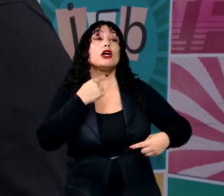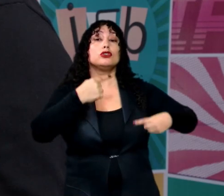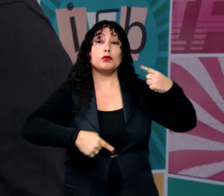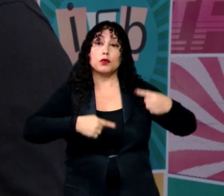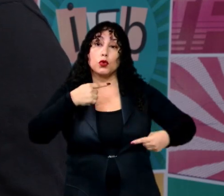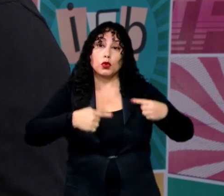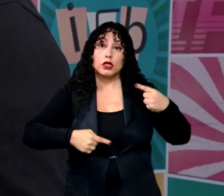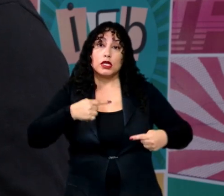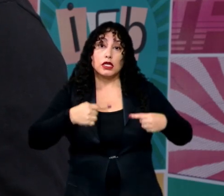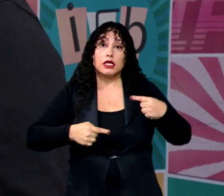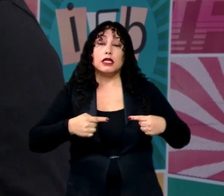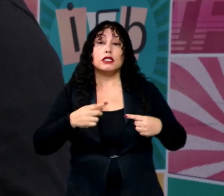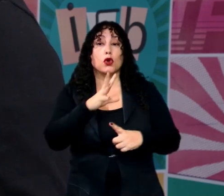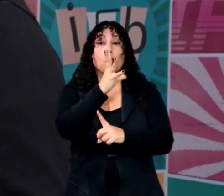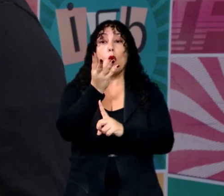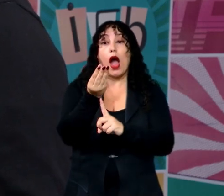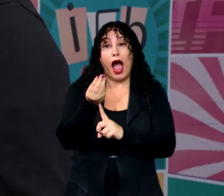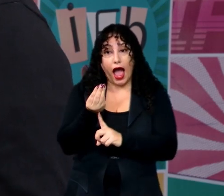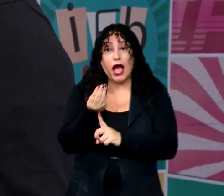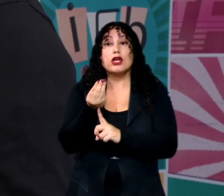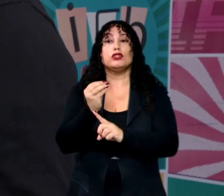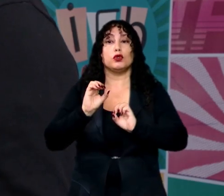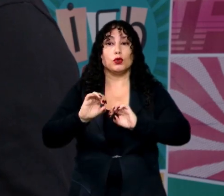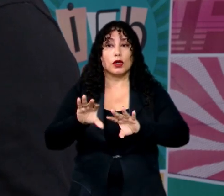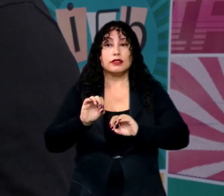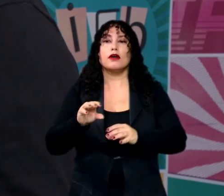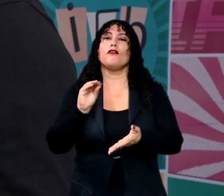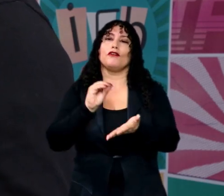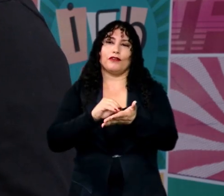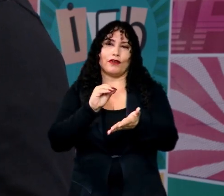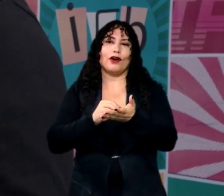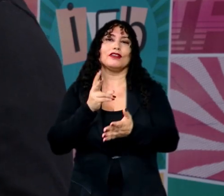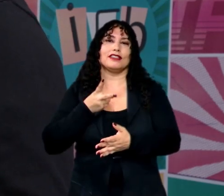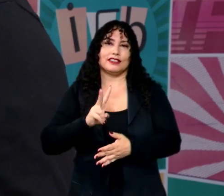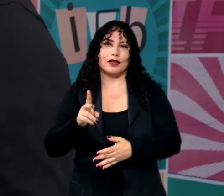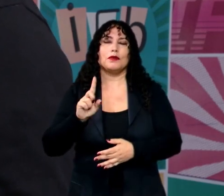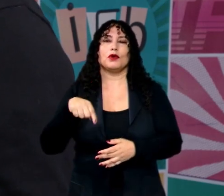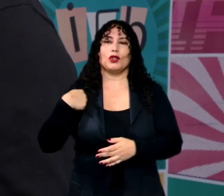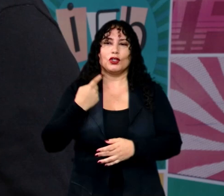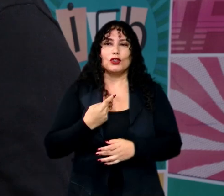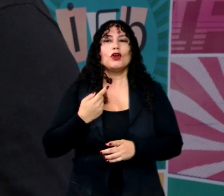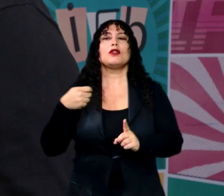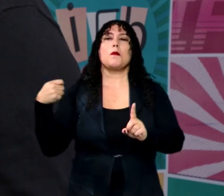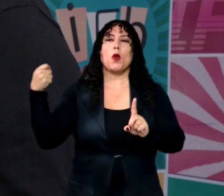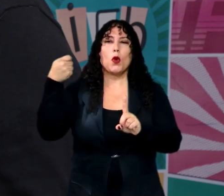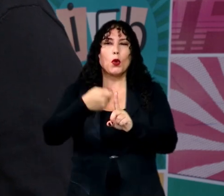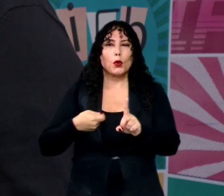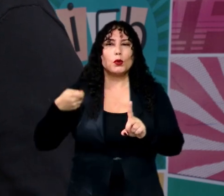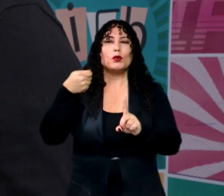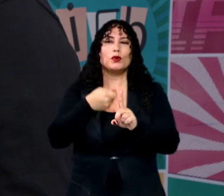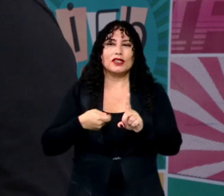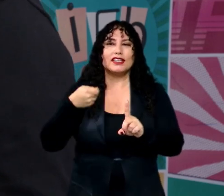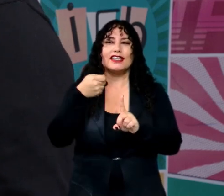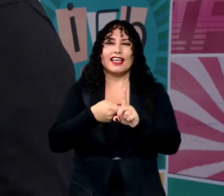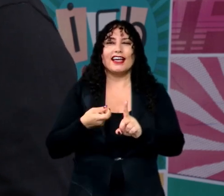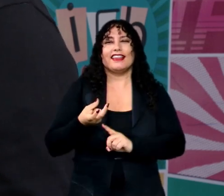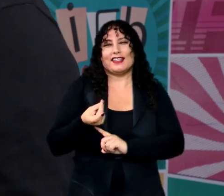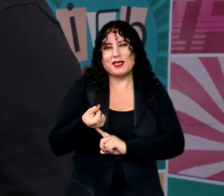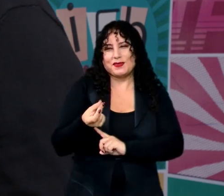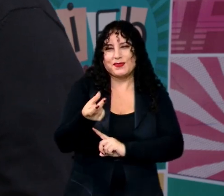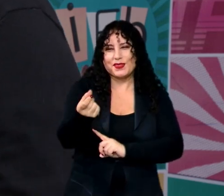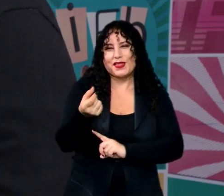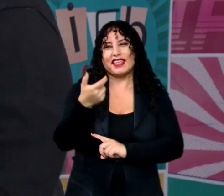com arte e educação falta sempre, né? Uhum, Né? Por isso que a gente está sempre lutando eternamente, aham,